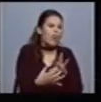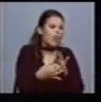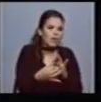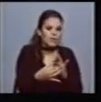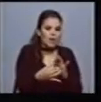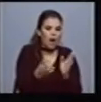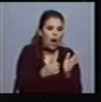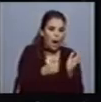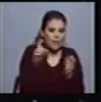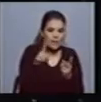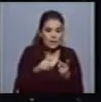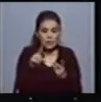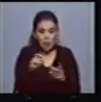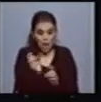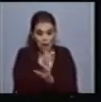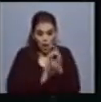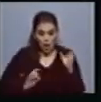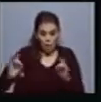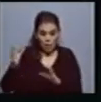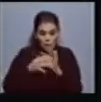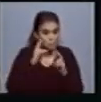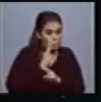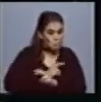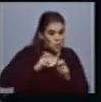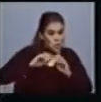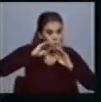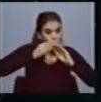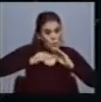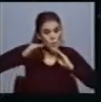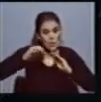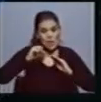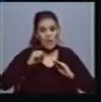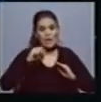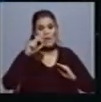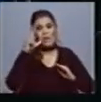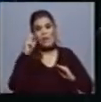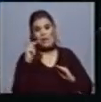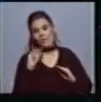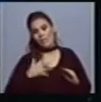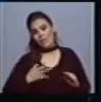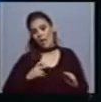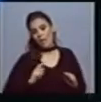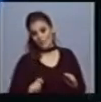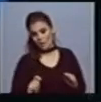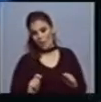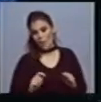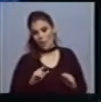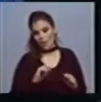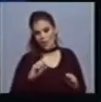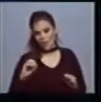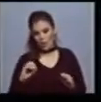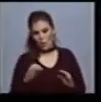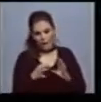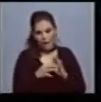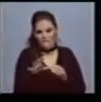Estados Unidos e Europa ao nível da detecção de ondas gravitacionais. Dois detectores, LIGO, situado nos Estados Unidos, em forma de L. E